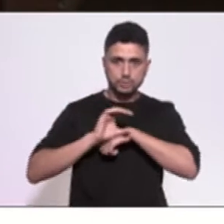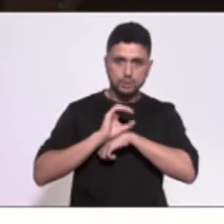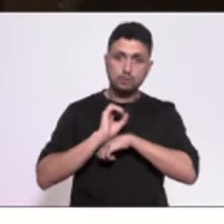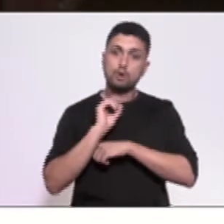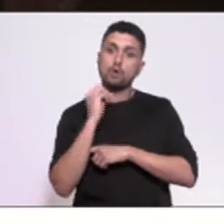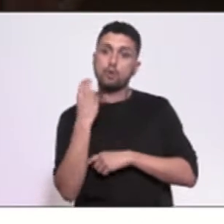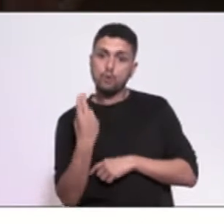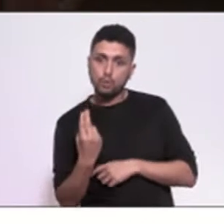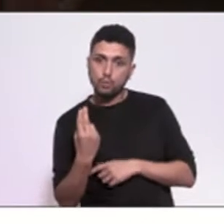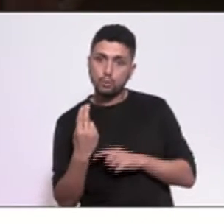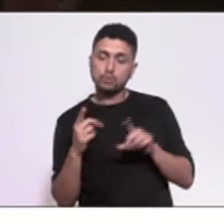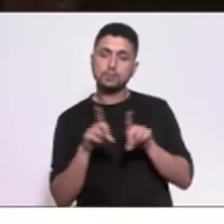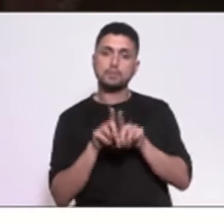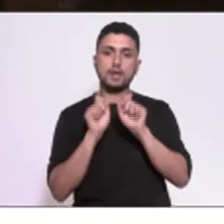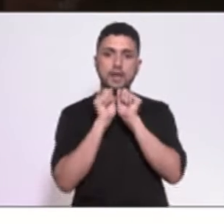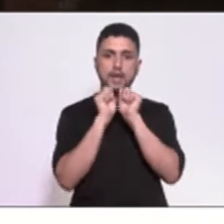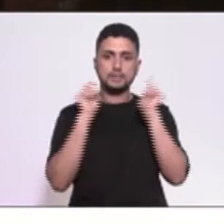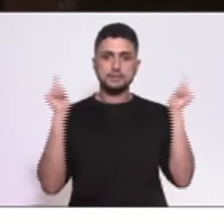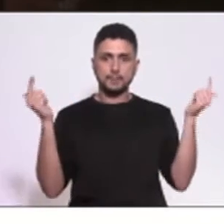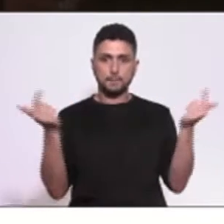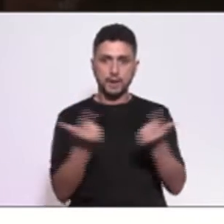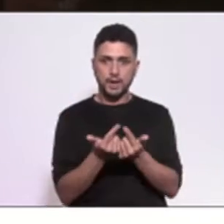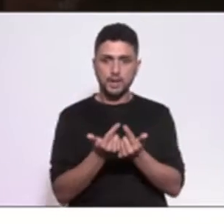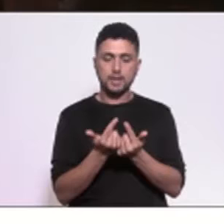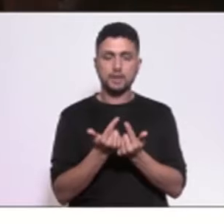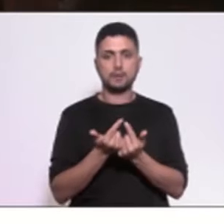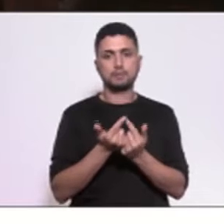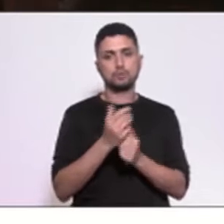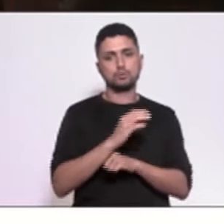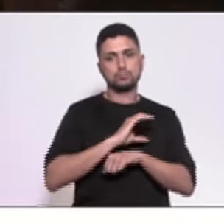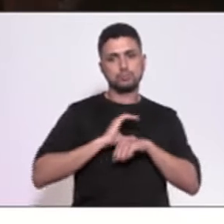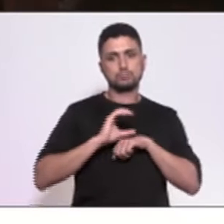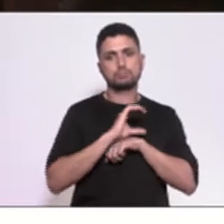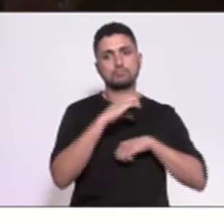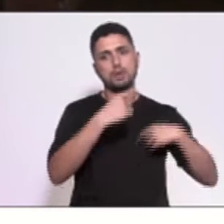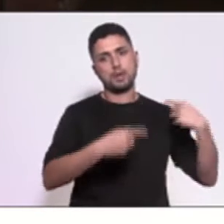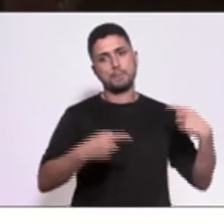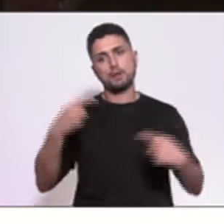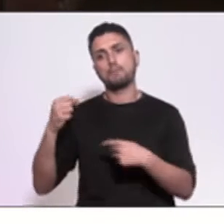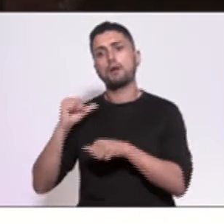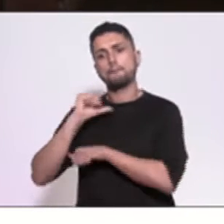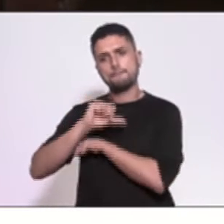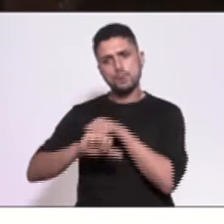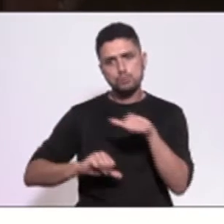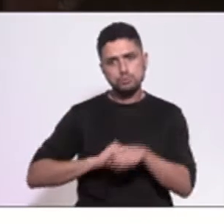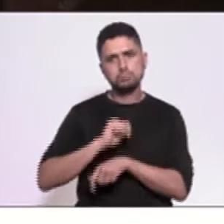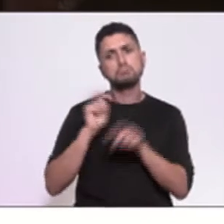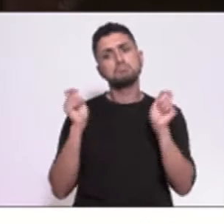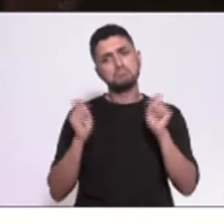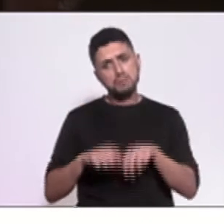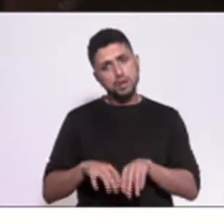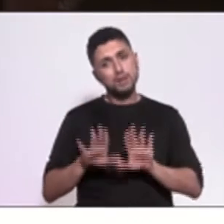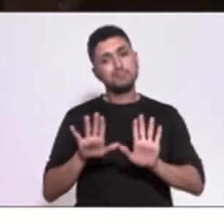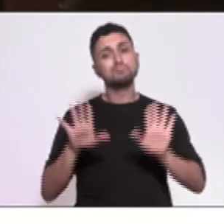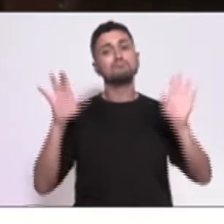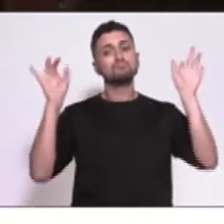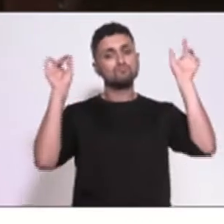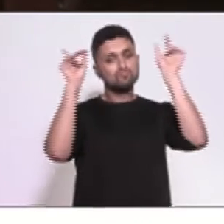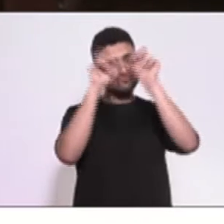de uma Assembleia Constituinte. Vejam uma lei importante sobre os direitos dos